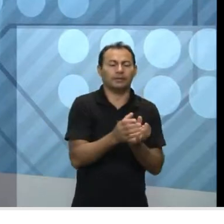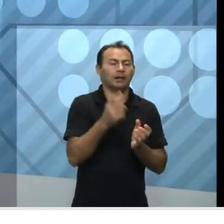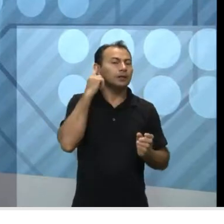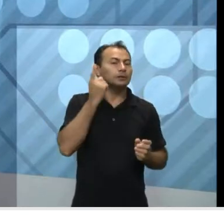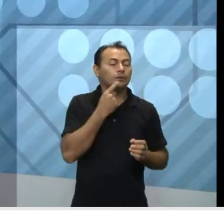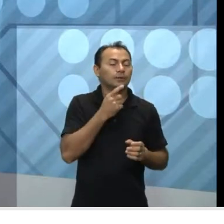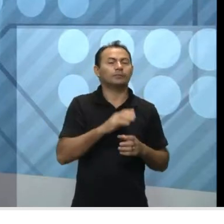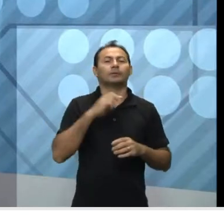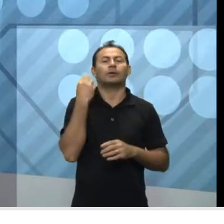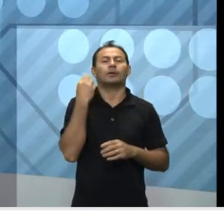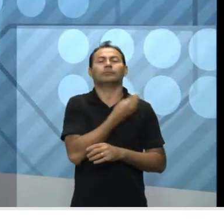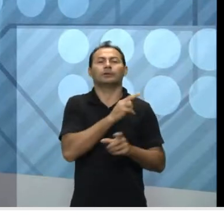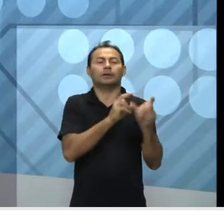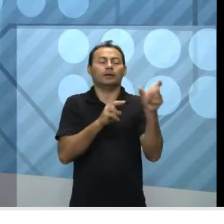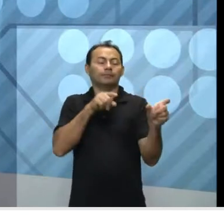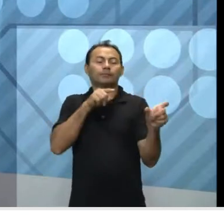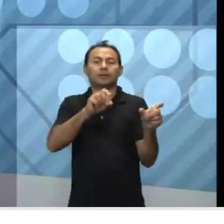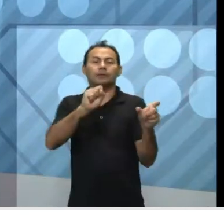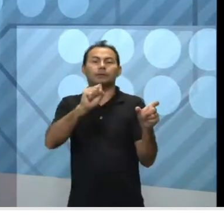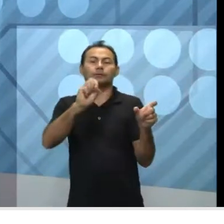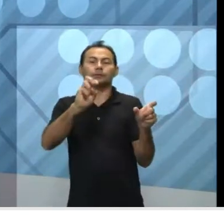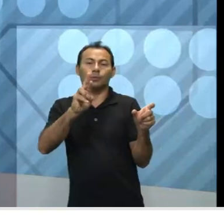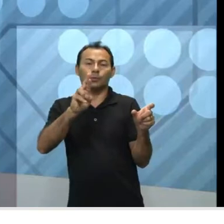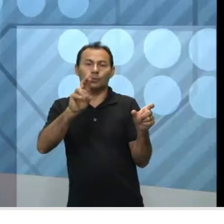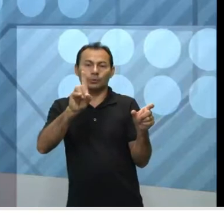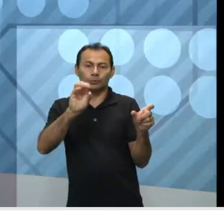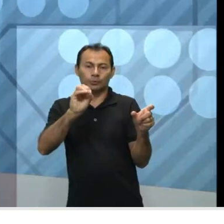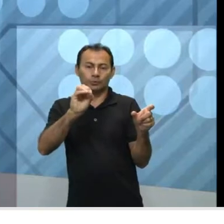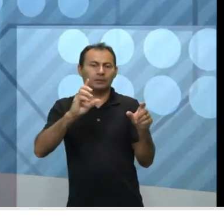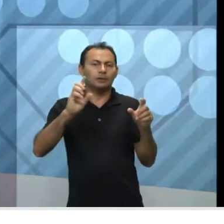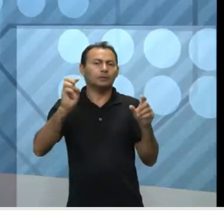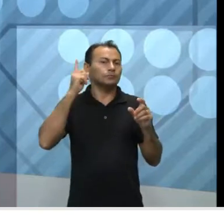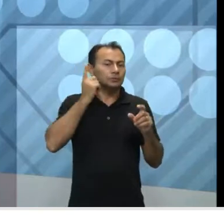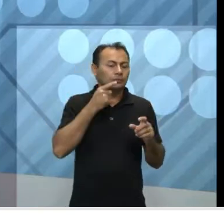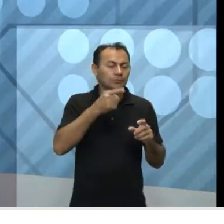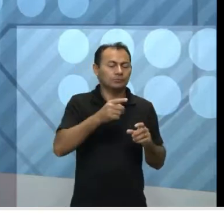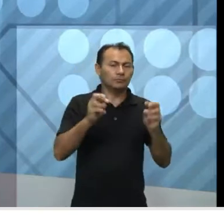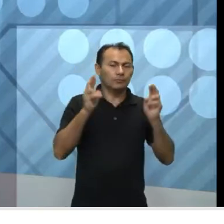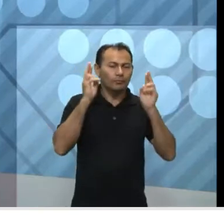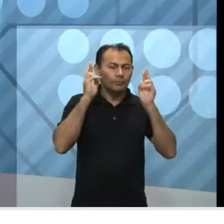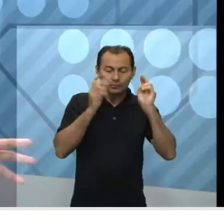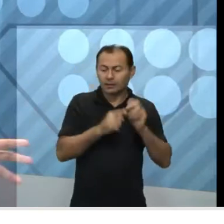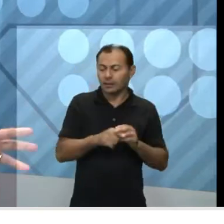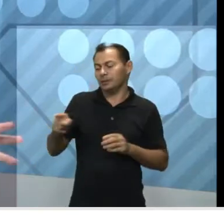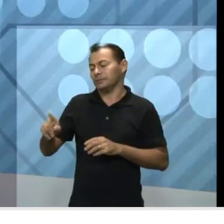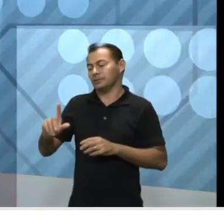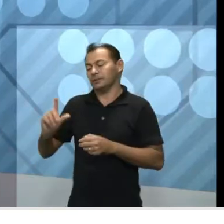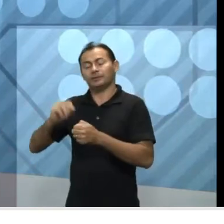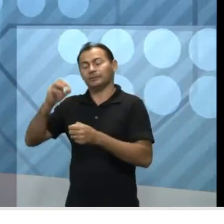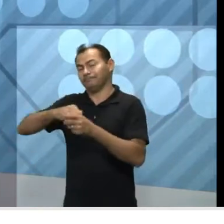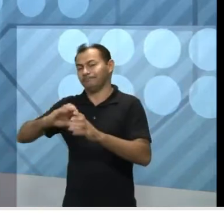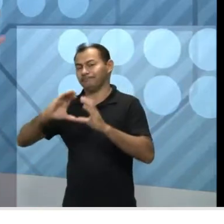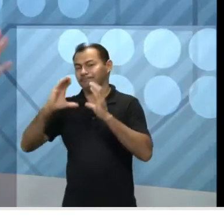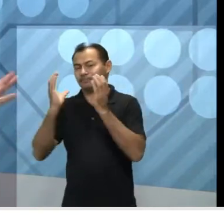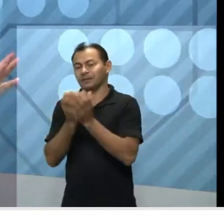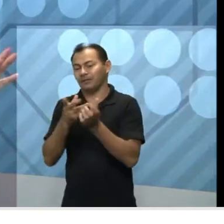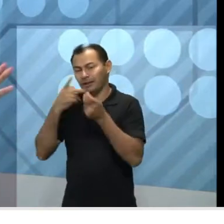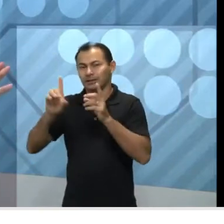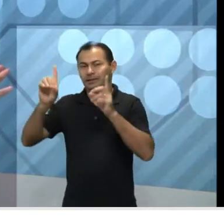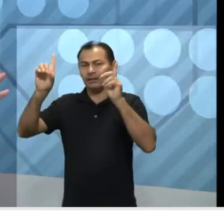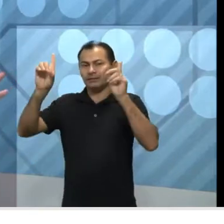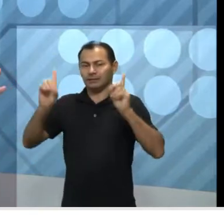apenas de surdos, porque é uma escolha, uma preferência, tá? Aqueles que não fazem parte, podemos chamar de deficientes auditivos